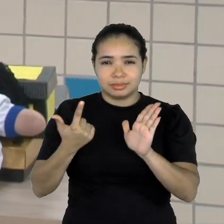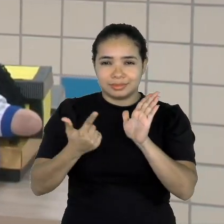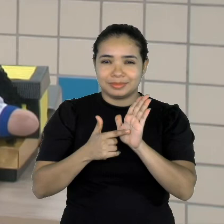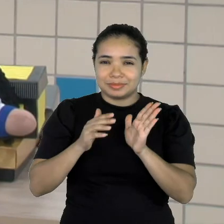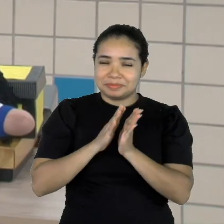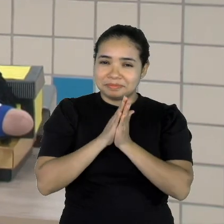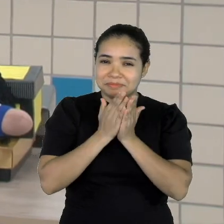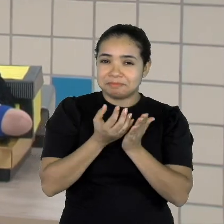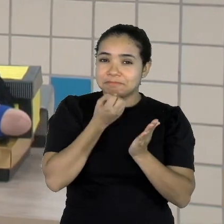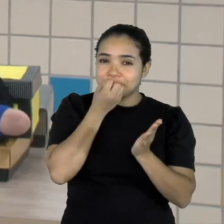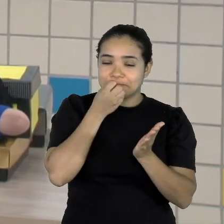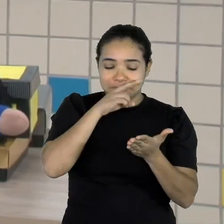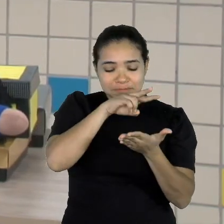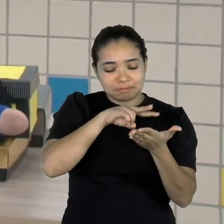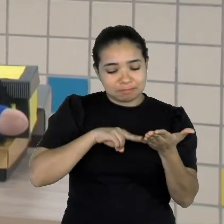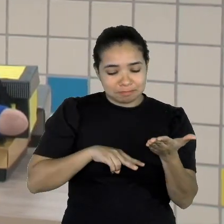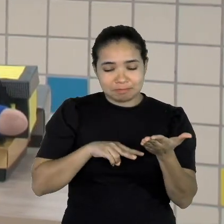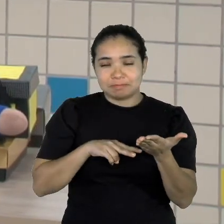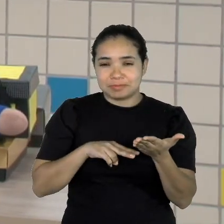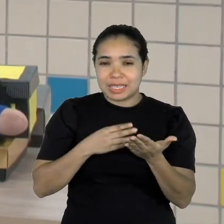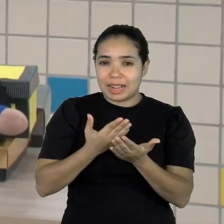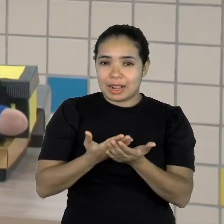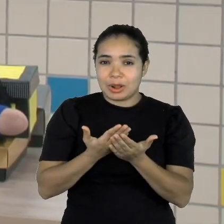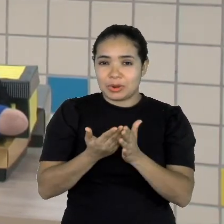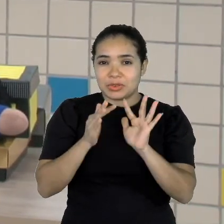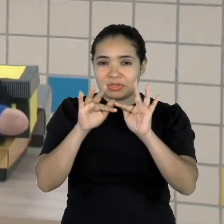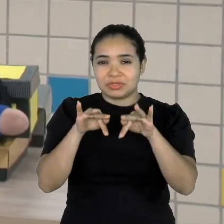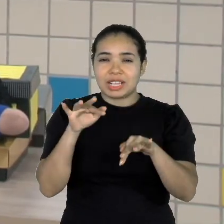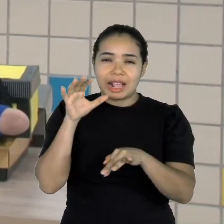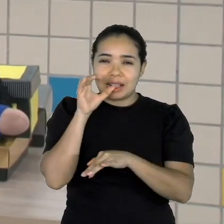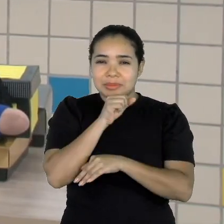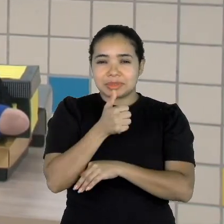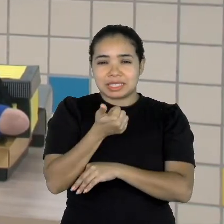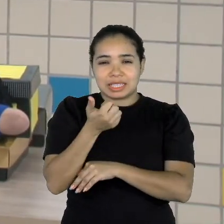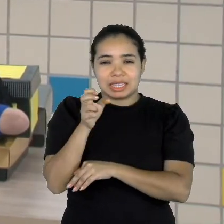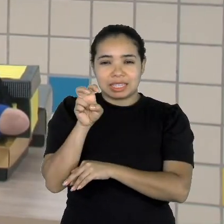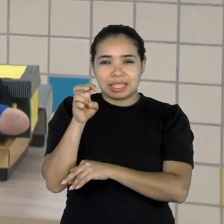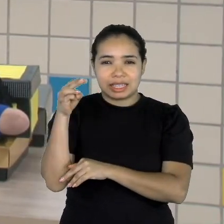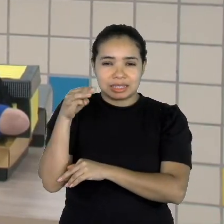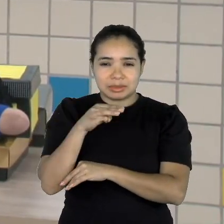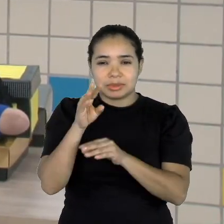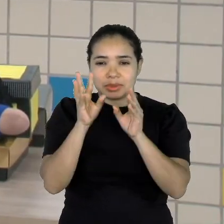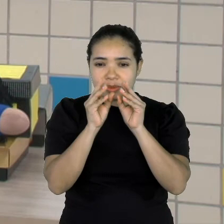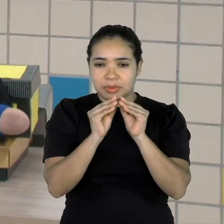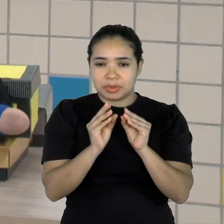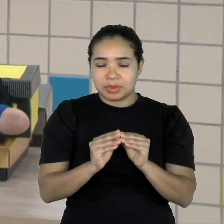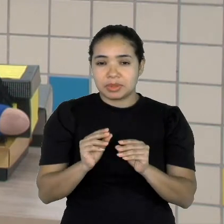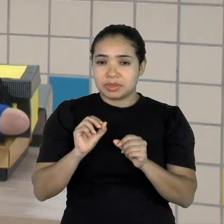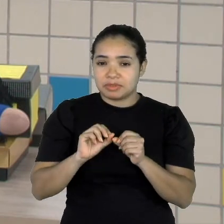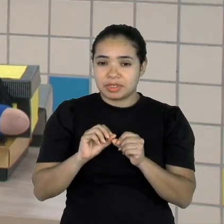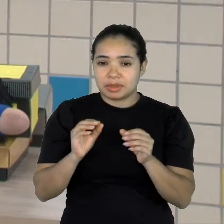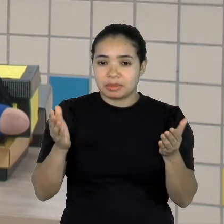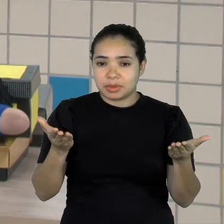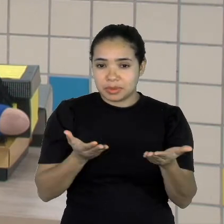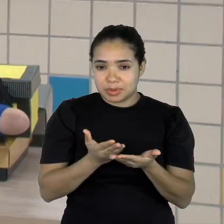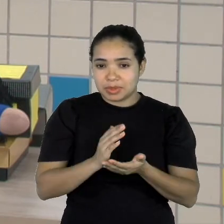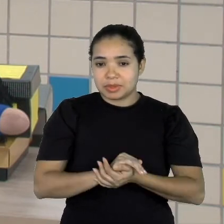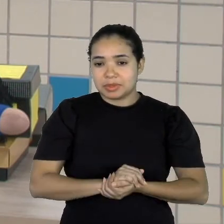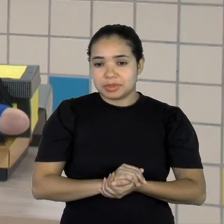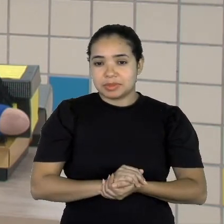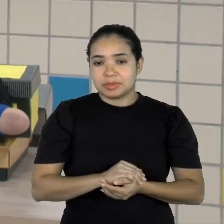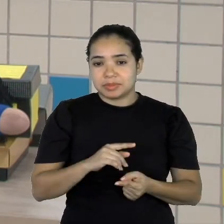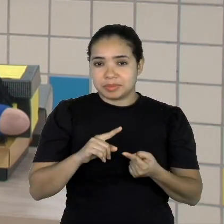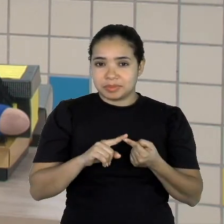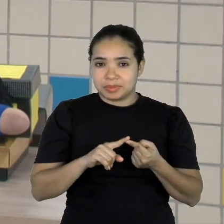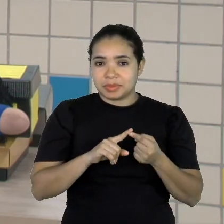nossa aula chegou ao fim, passa muito rápido aqui, 15 minutos. Vamos só resumir o que nós fizemos hoje. Fizemos um